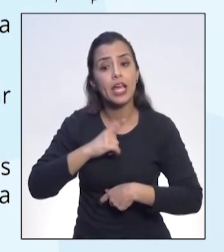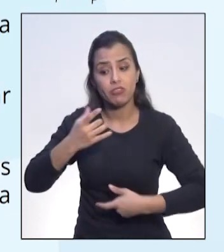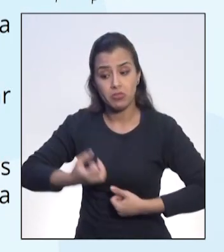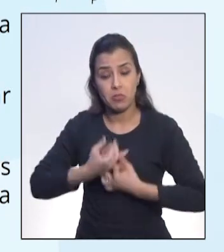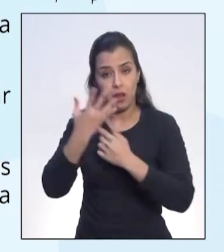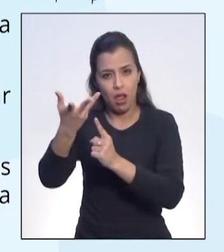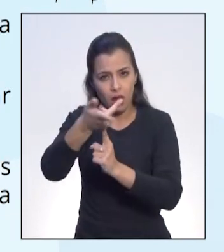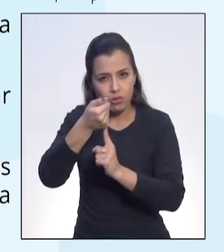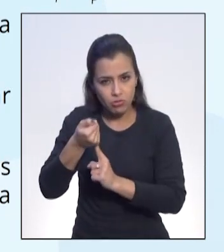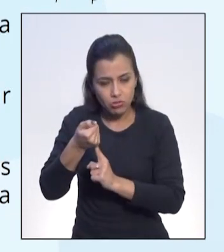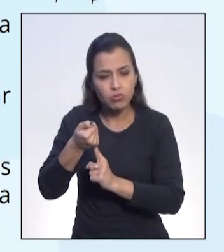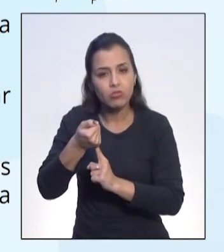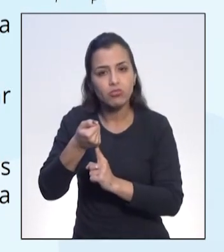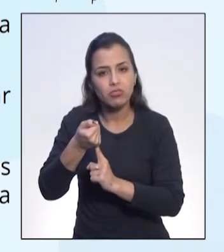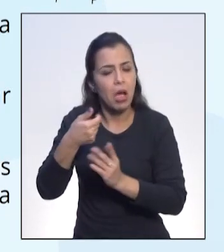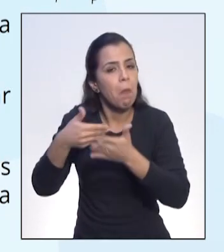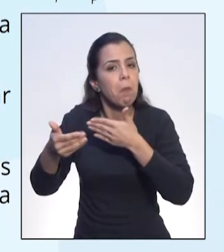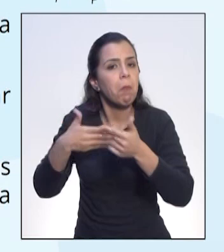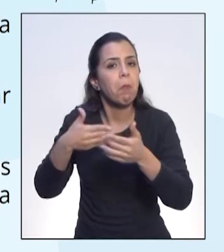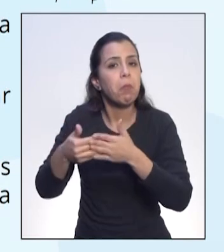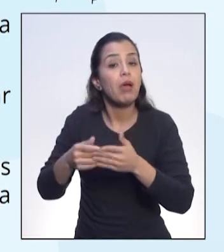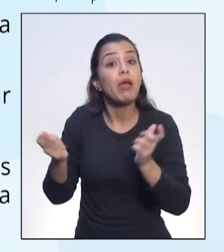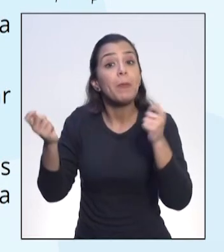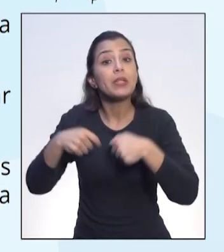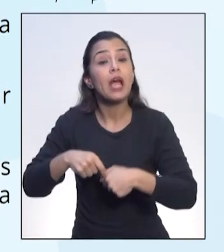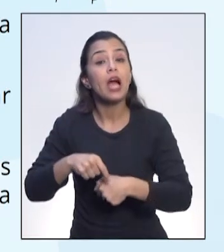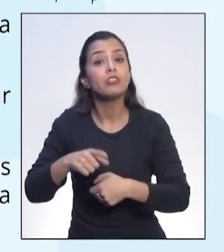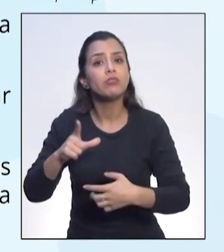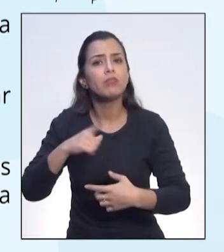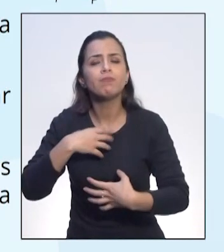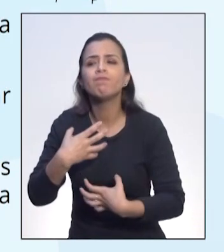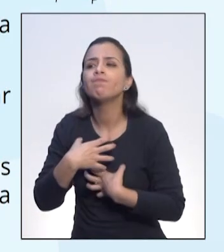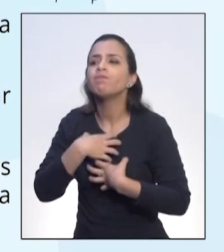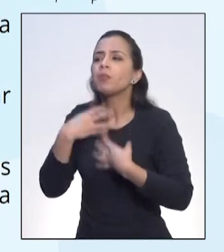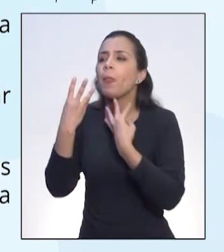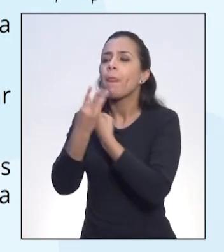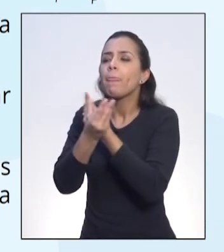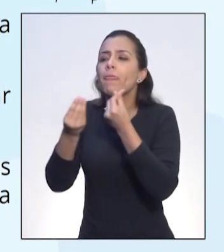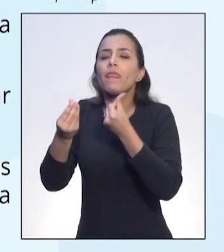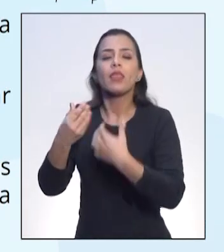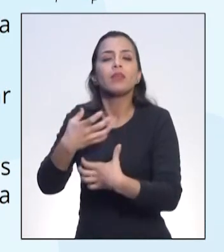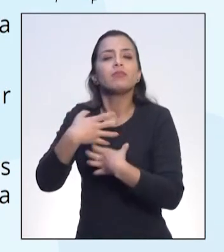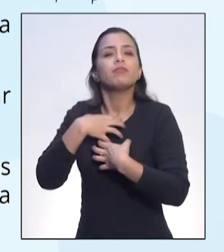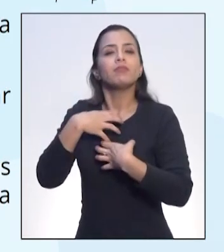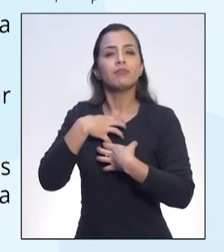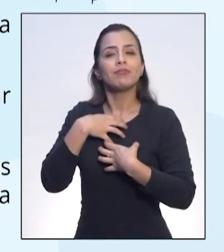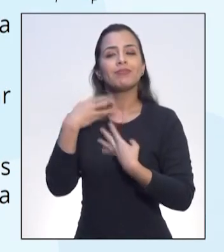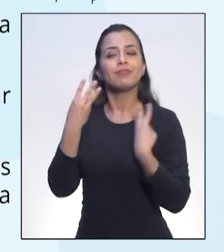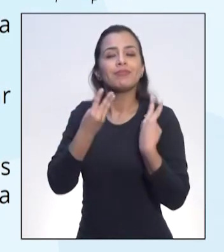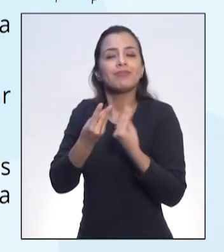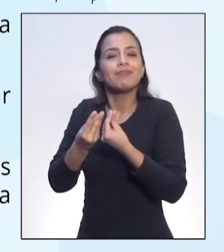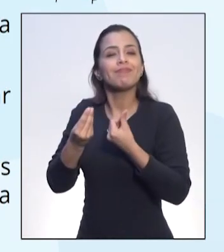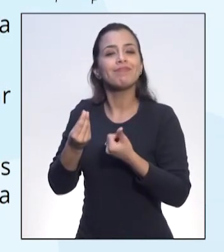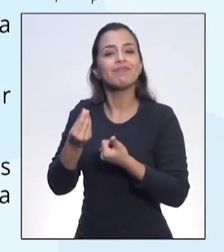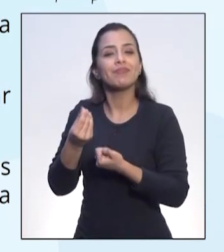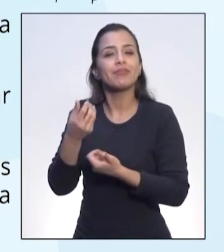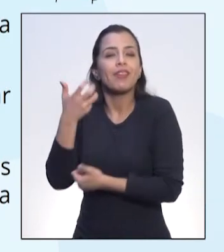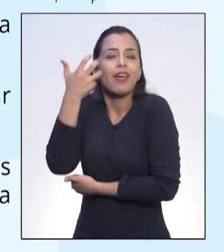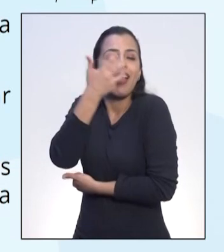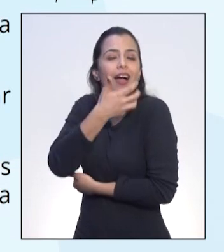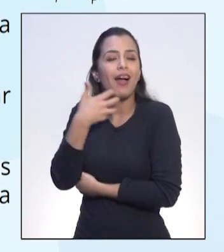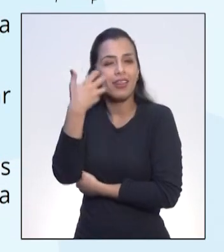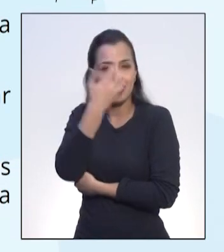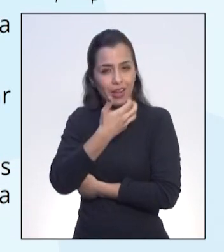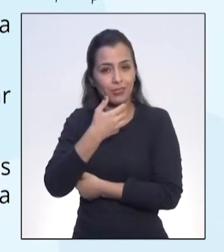sejam elas quais forem, que são capazes de fazer você experimentar, você sentir, você ter a sensação de